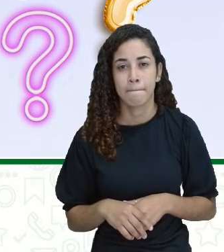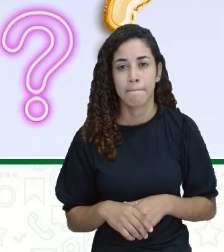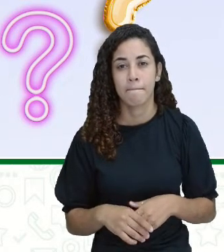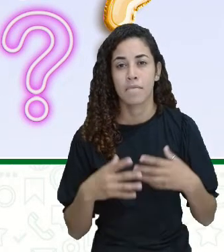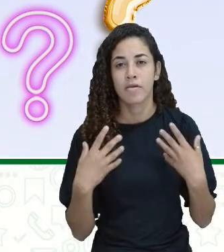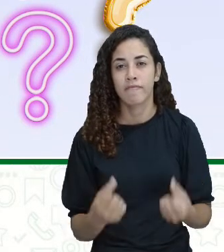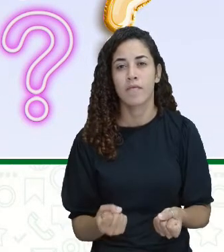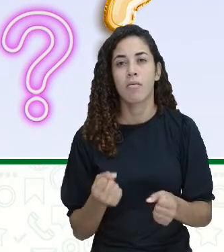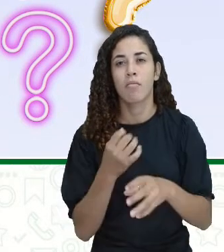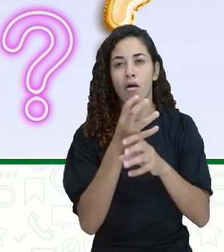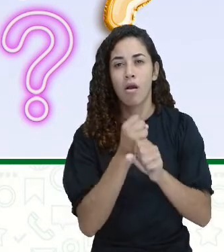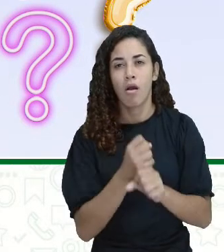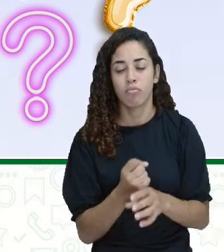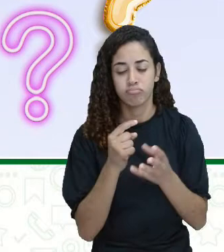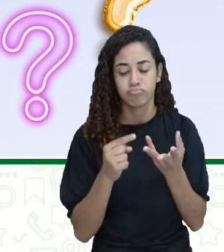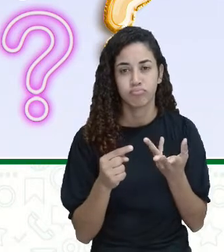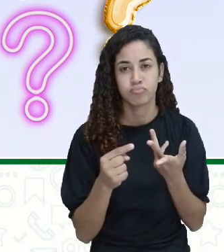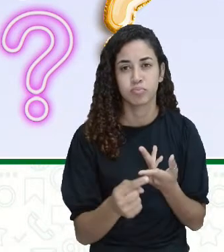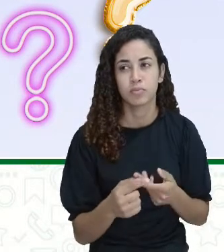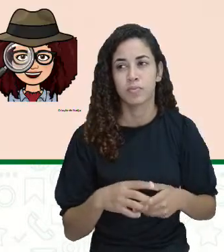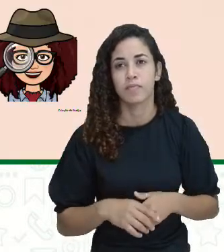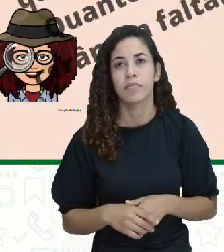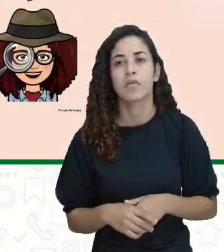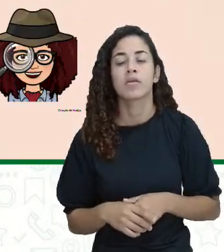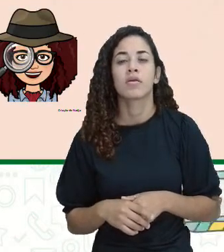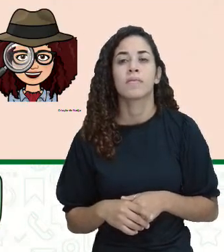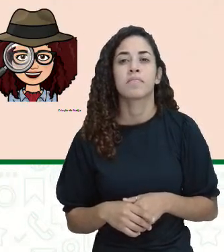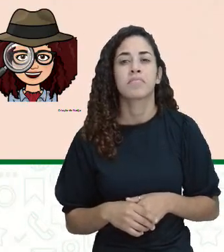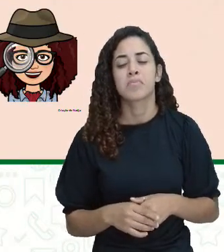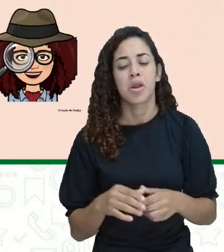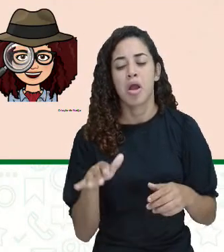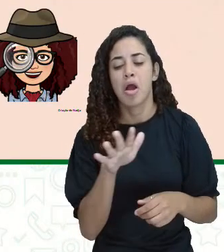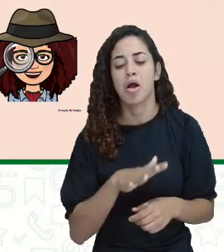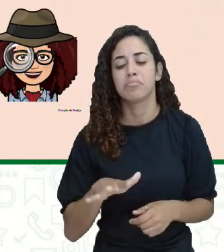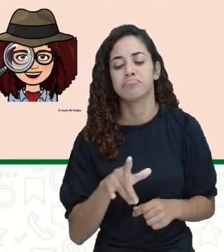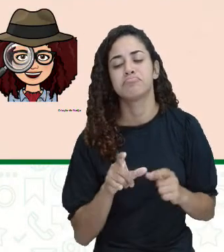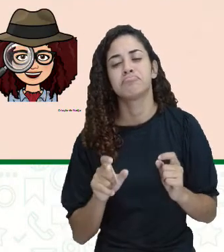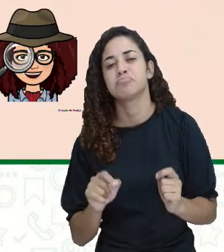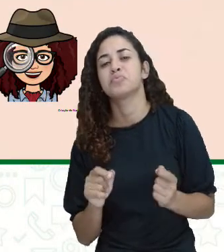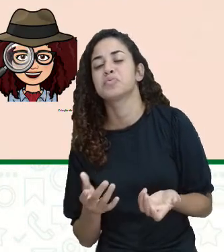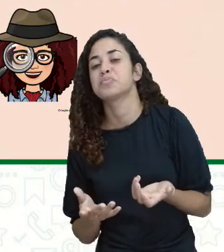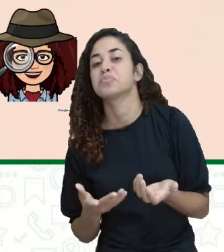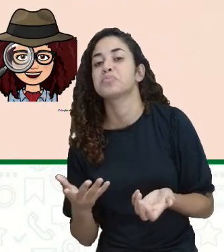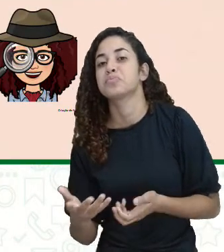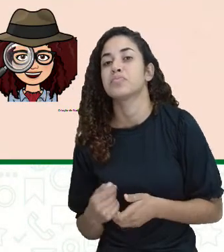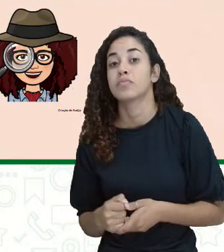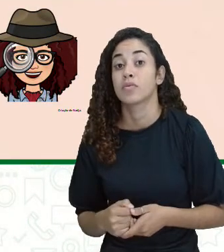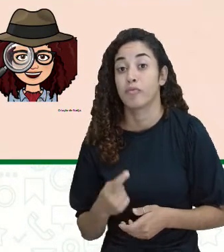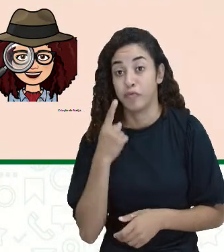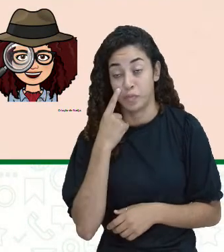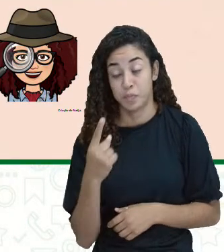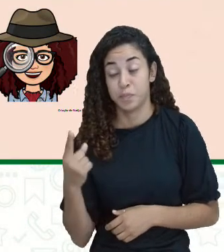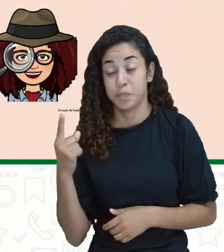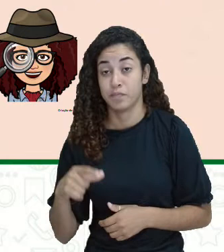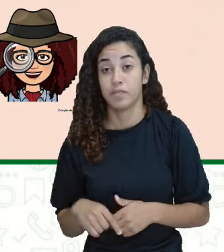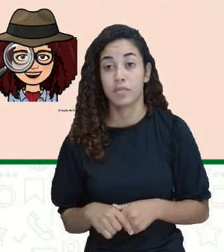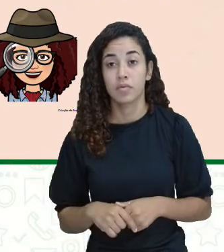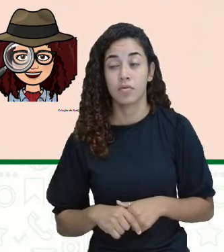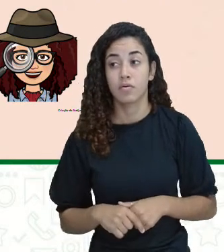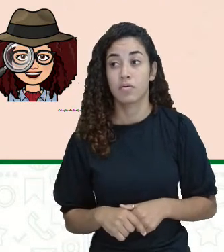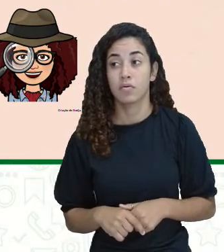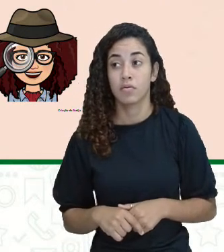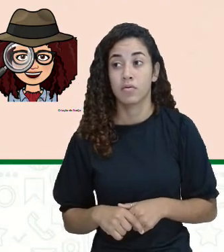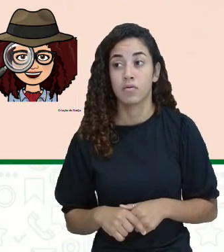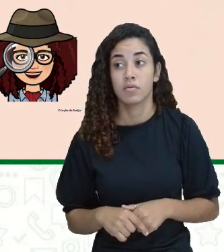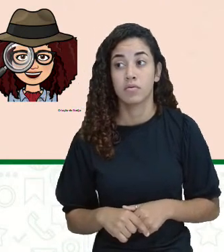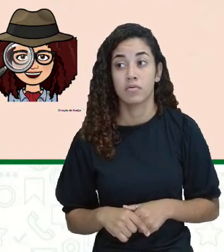Vamos calcular a área, certo? A área de quê? Vamos calcular essa área aí do